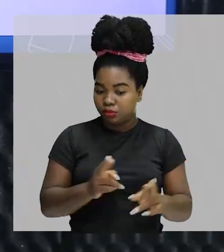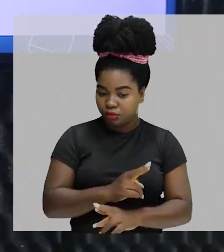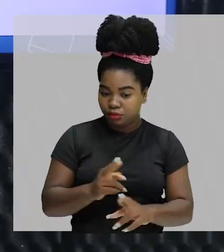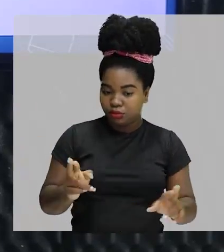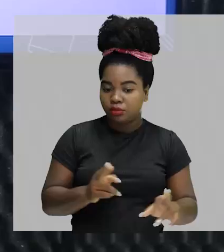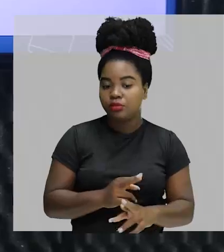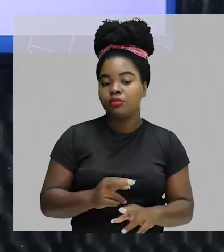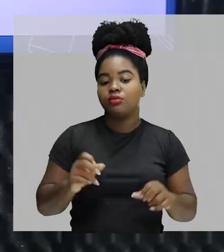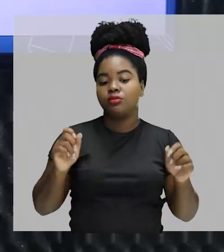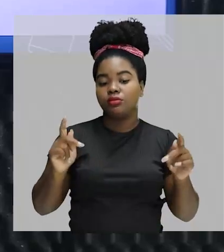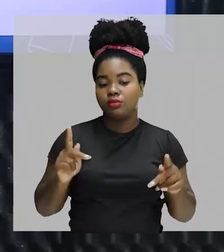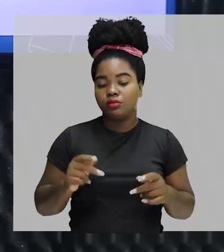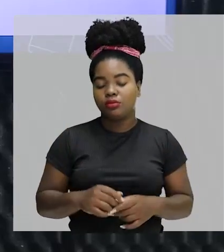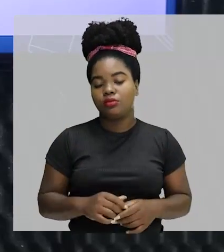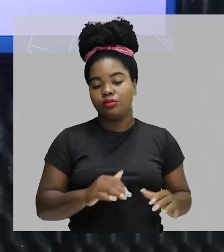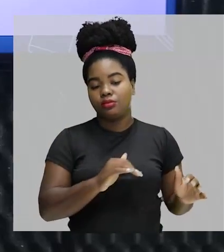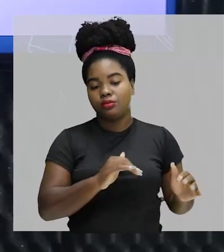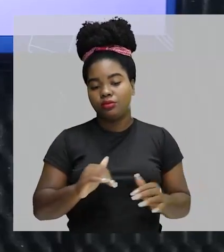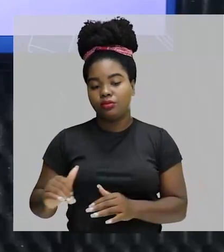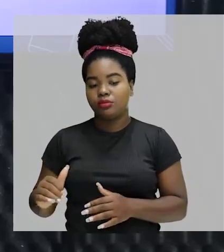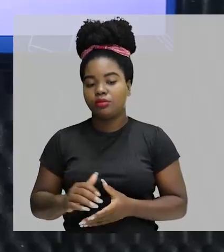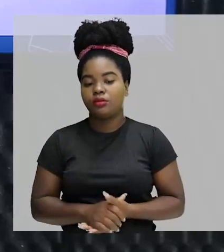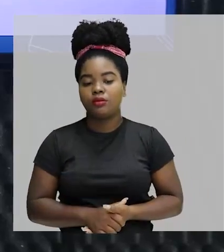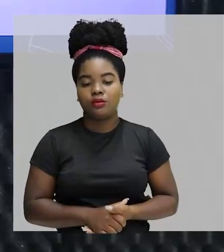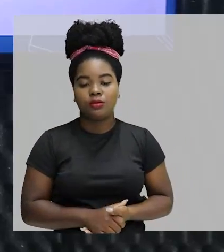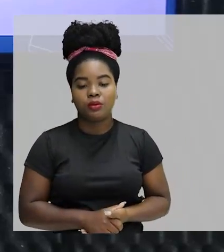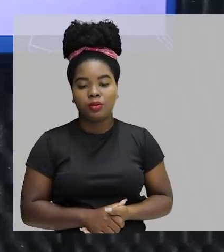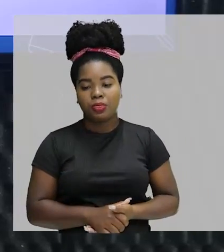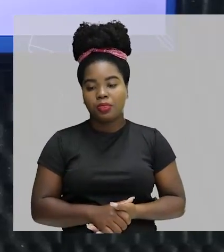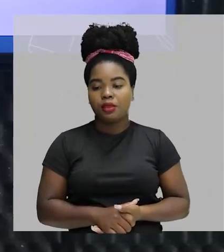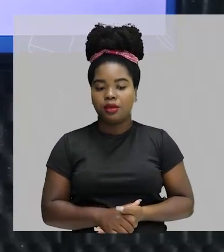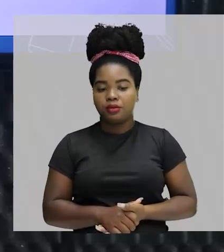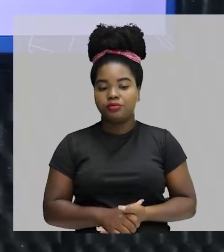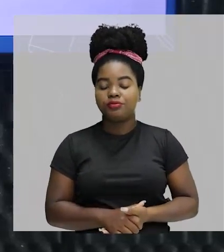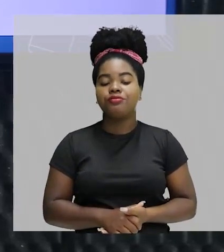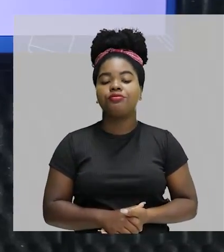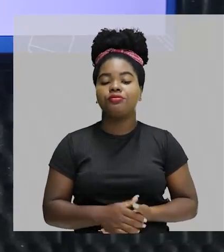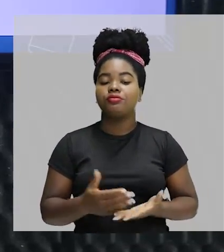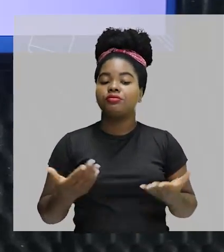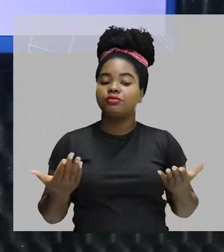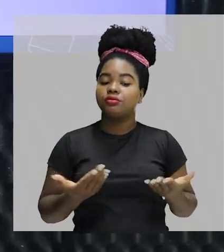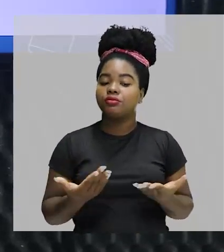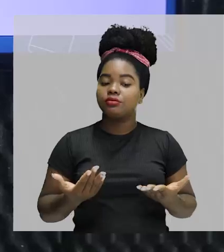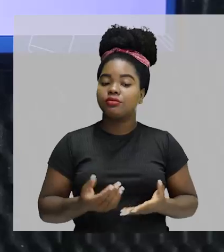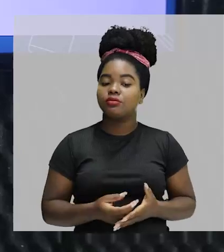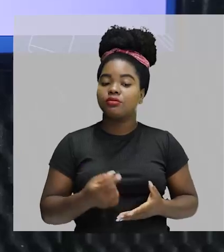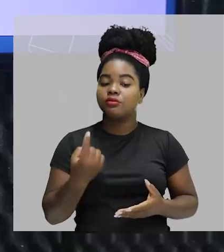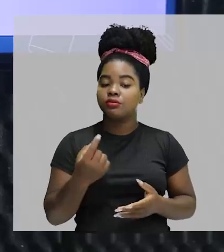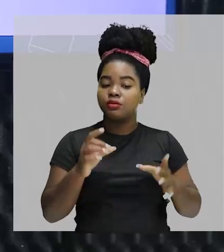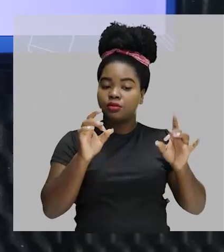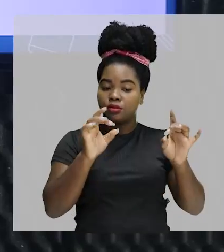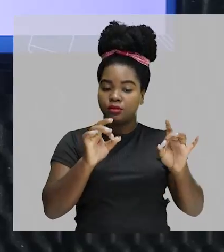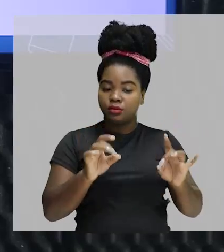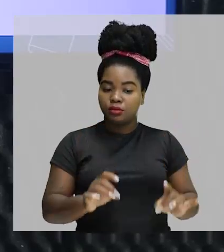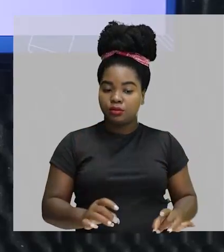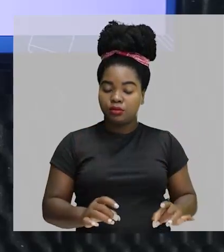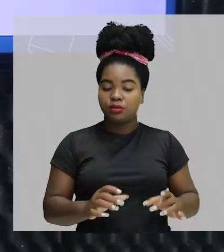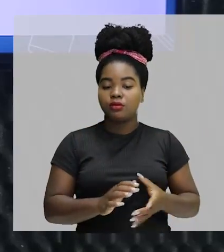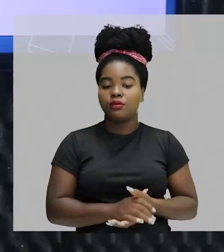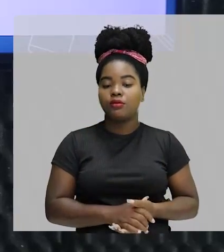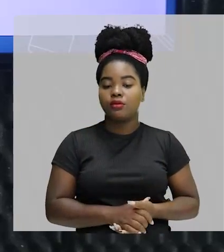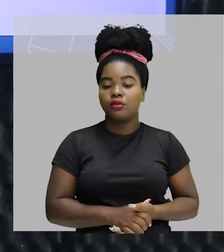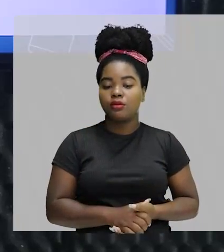seja estabelecida, tá? Aqui a gente tem que atentar para um detalhe. Qual é esse detalhe?